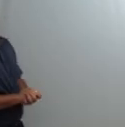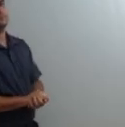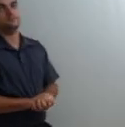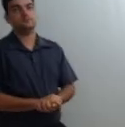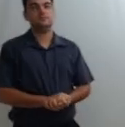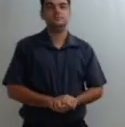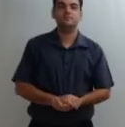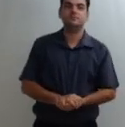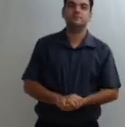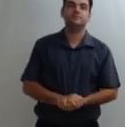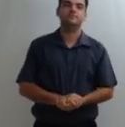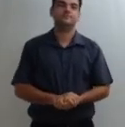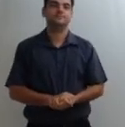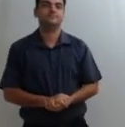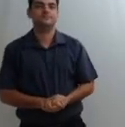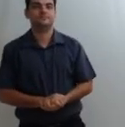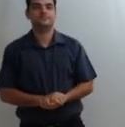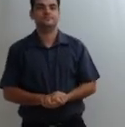relatoria,